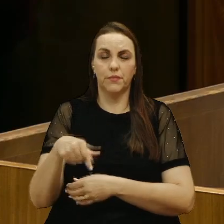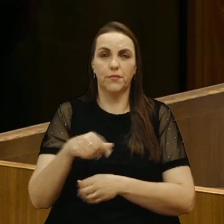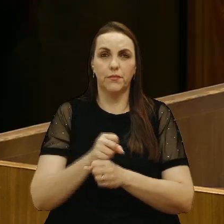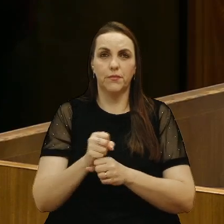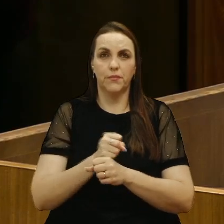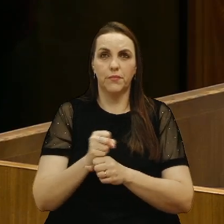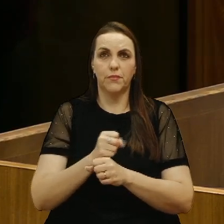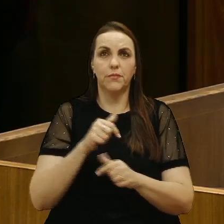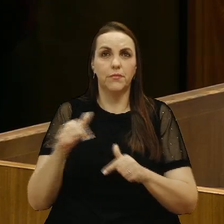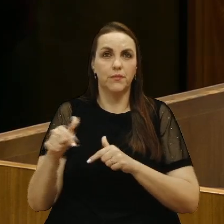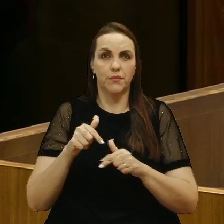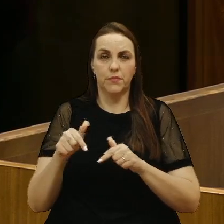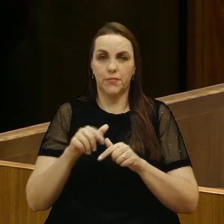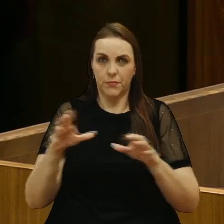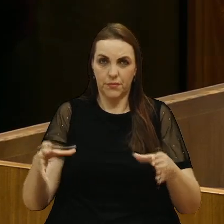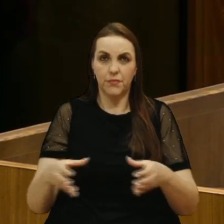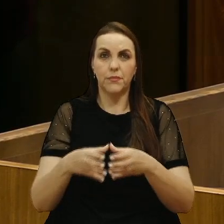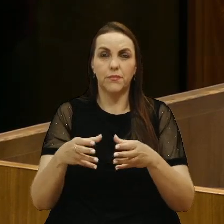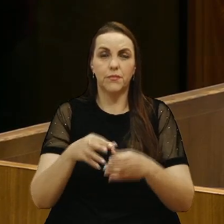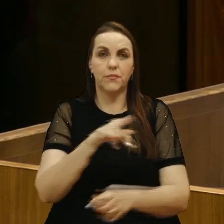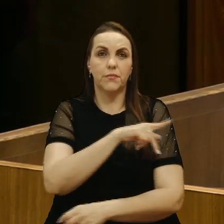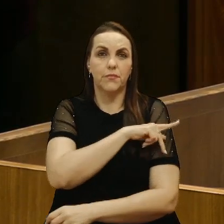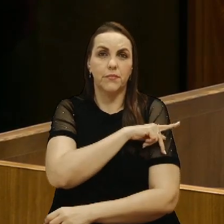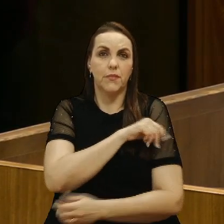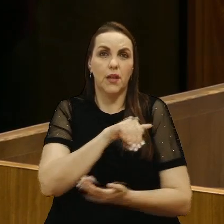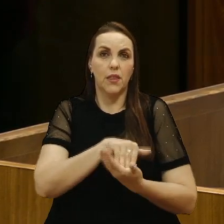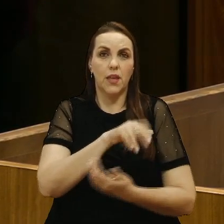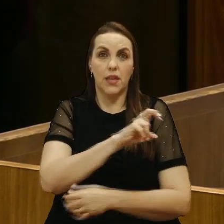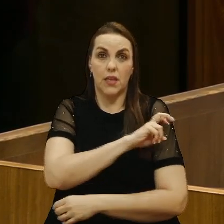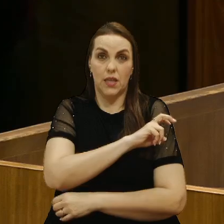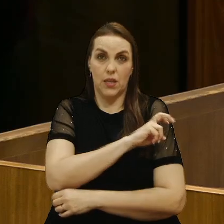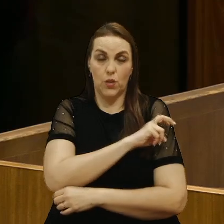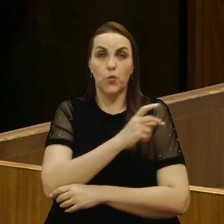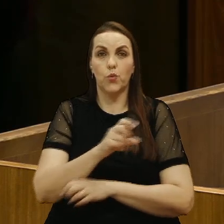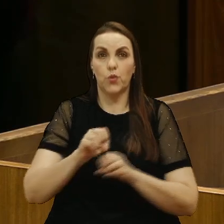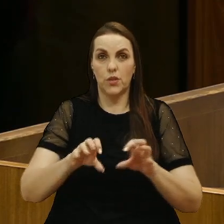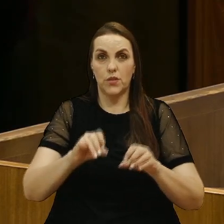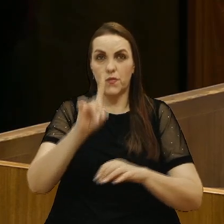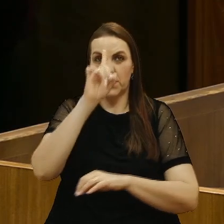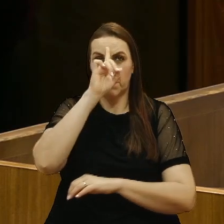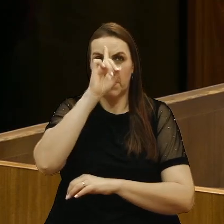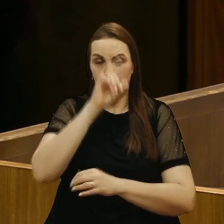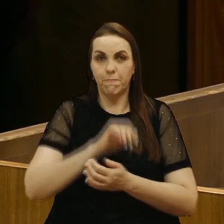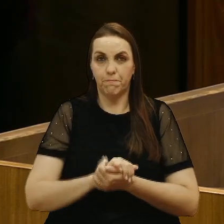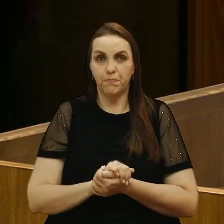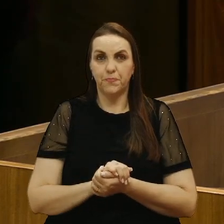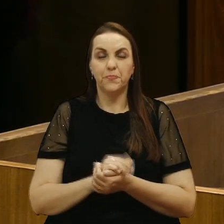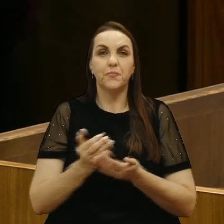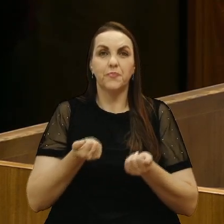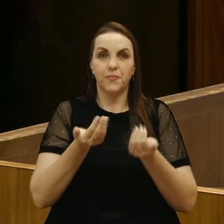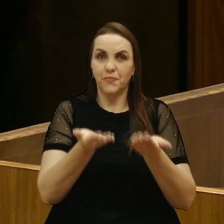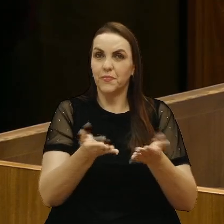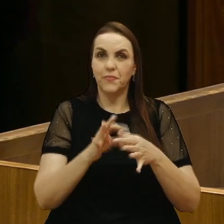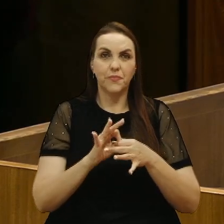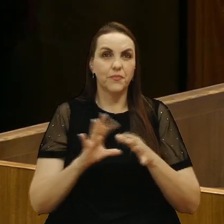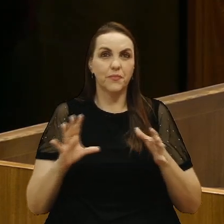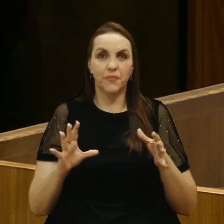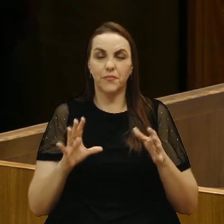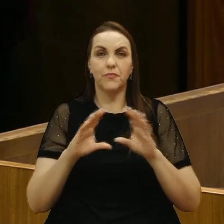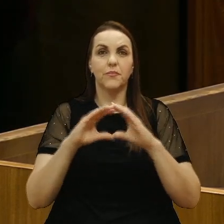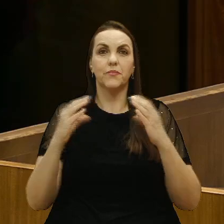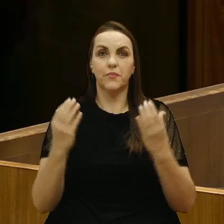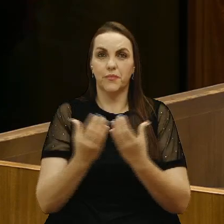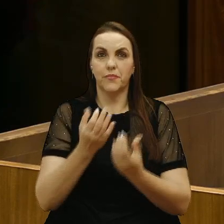trabalhando com turmas do pré-escolar até o 5º ano do ensino fundamental. colocamos à disposição da